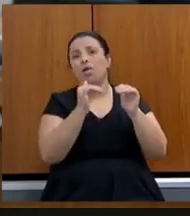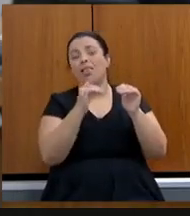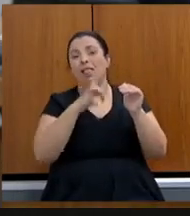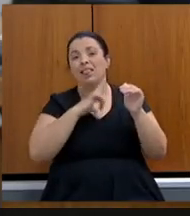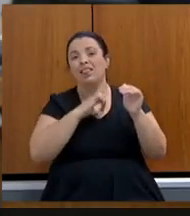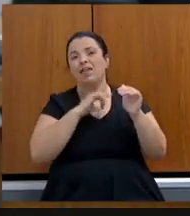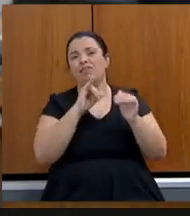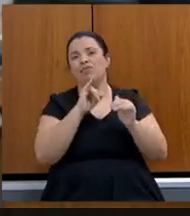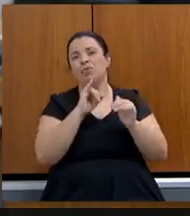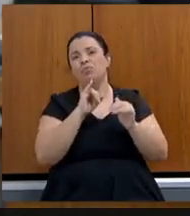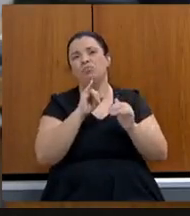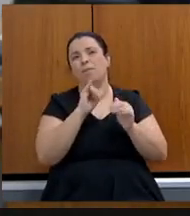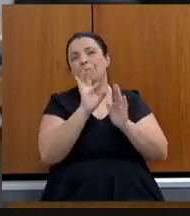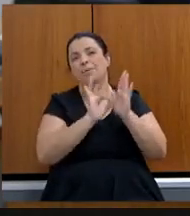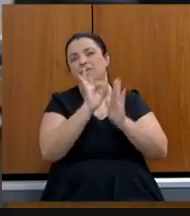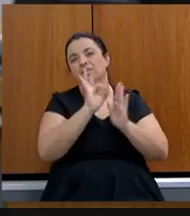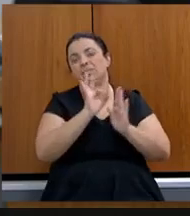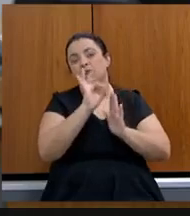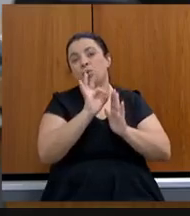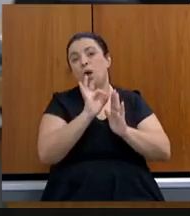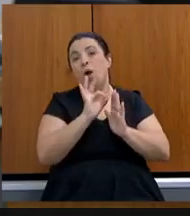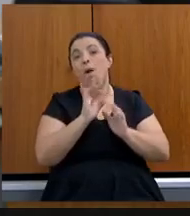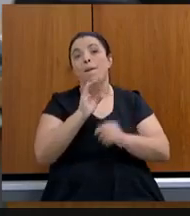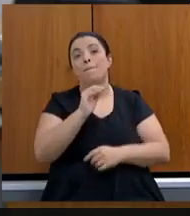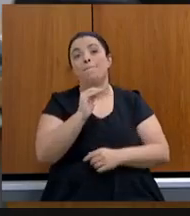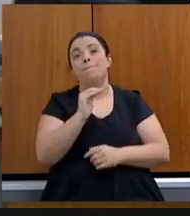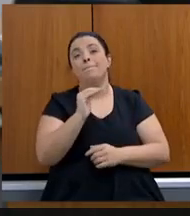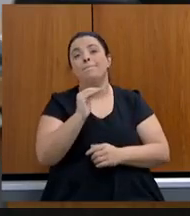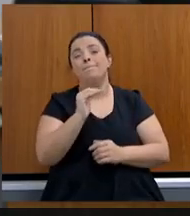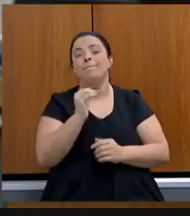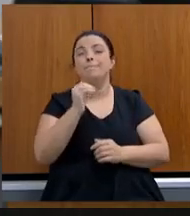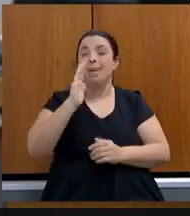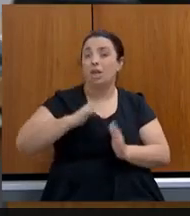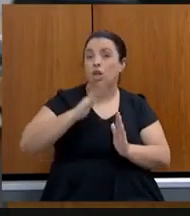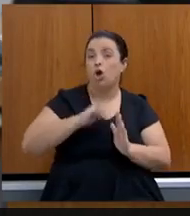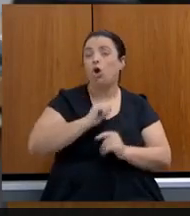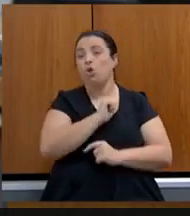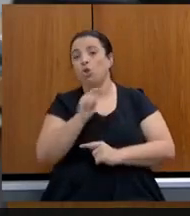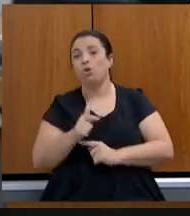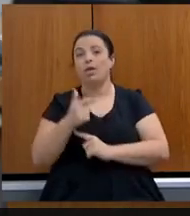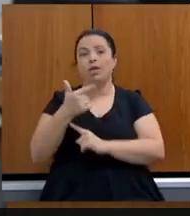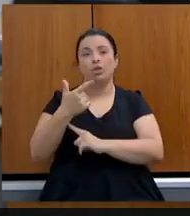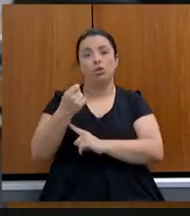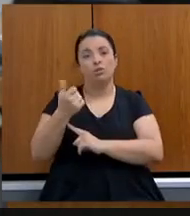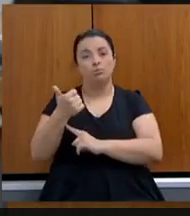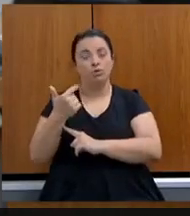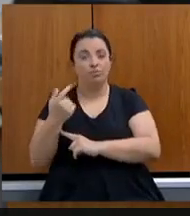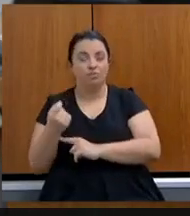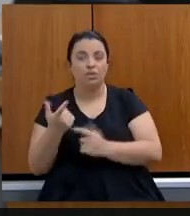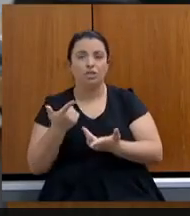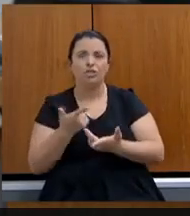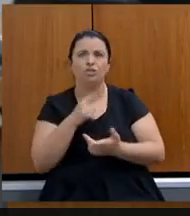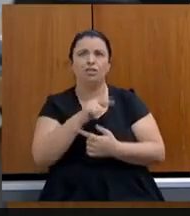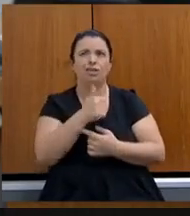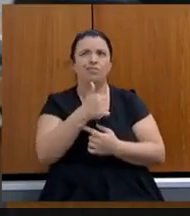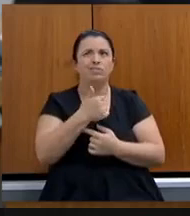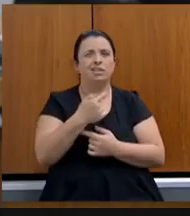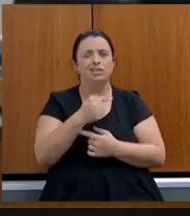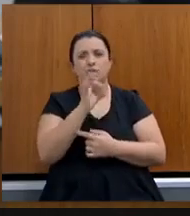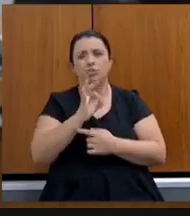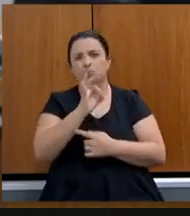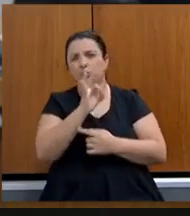que a senhora atrás de 19 o em 2018 tal vingando bater o próximo a dezessete por cento